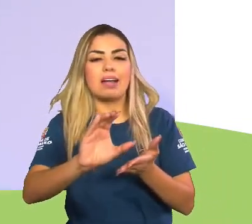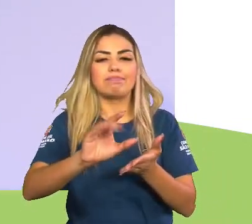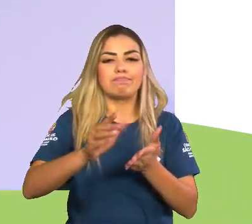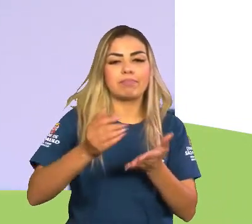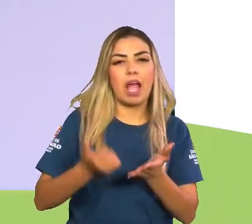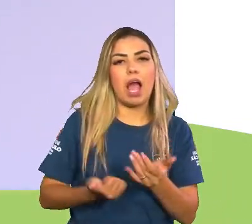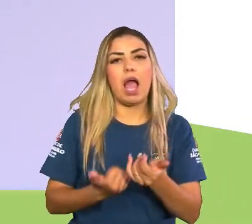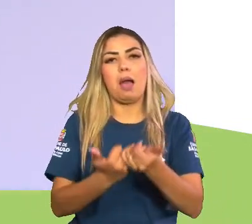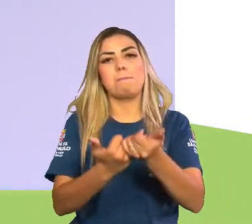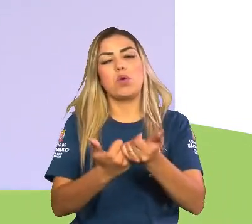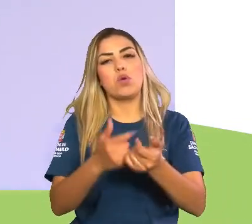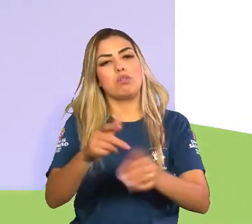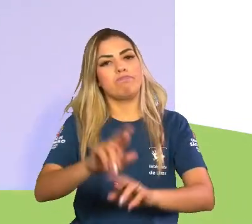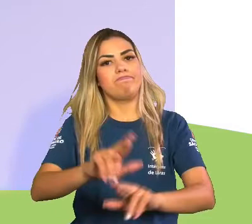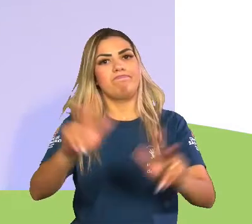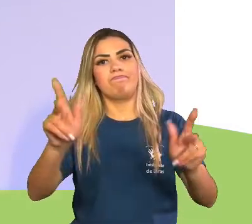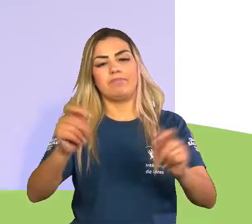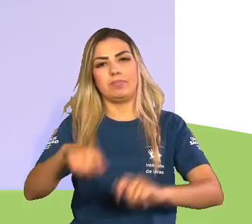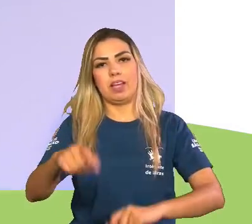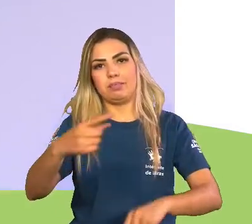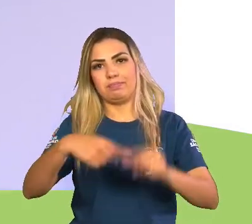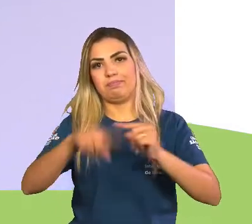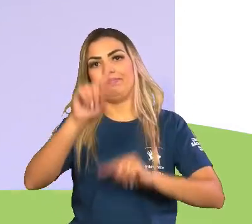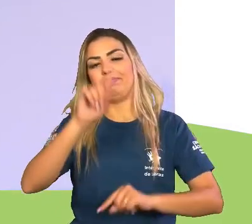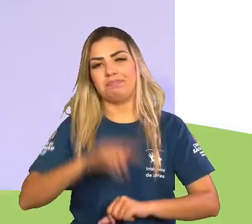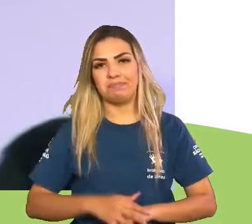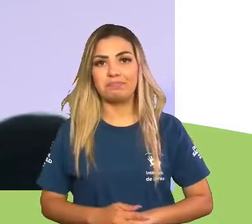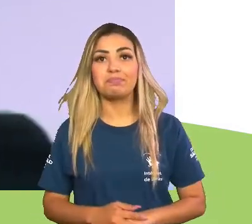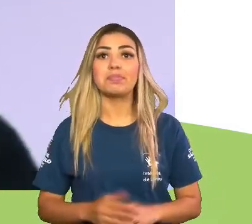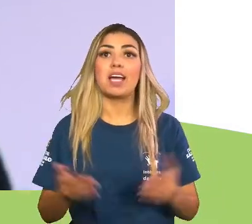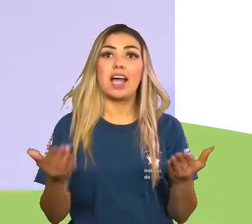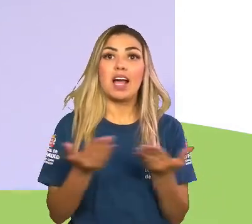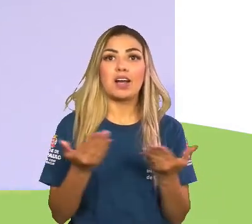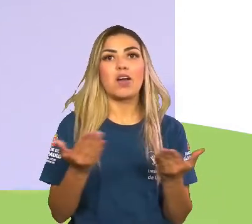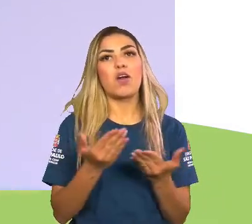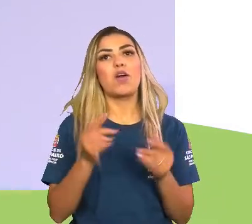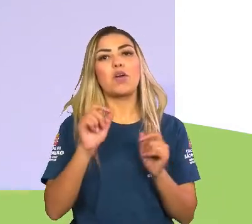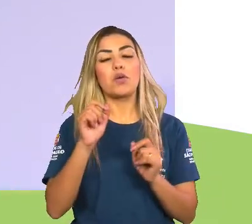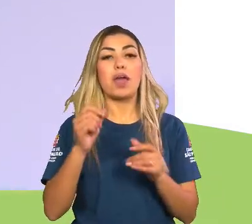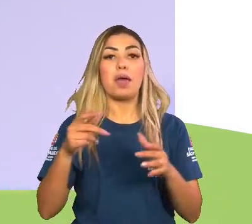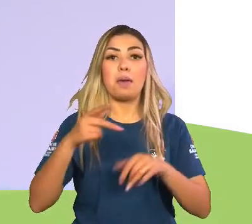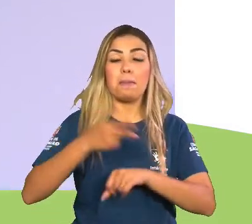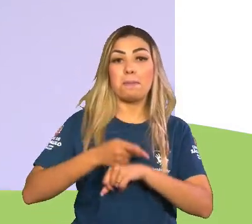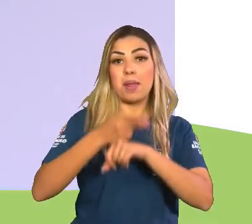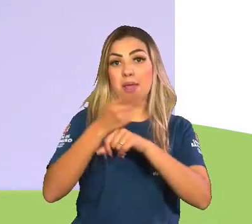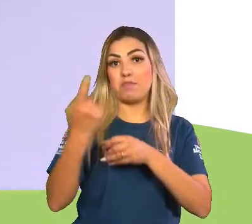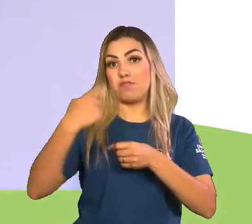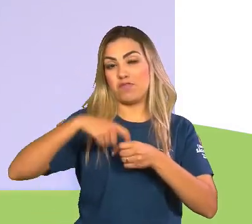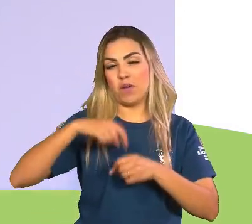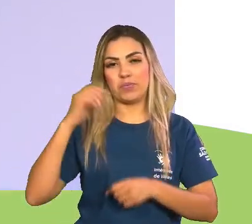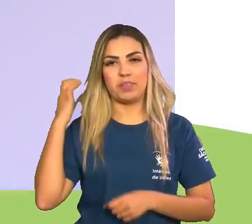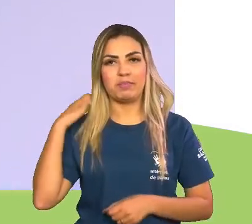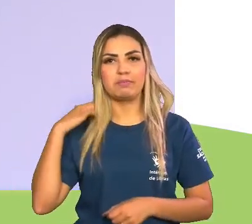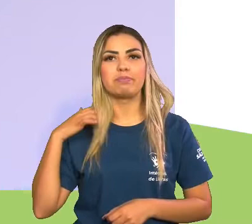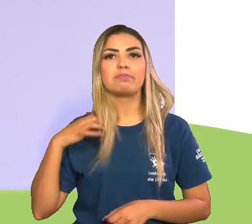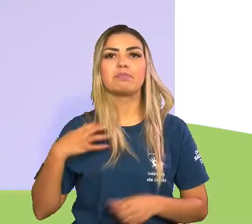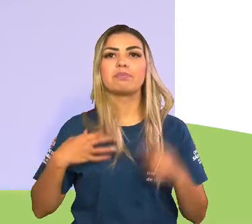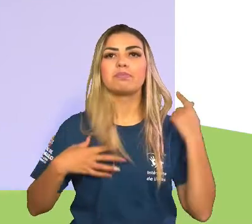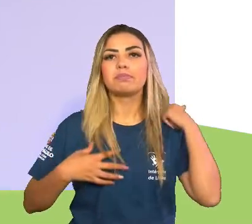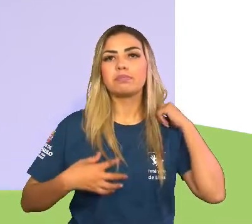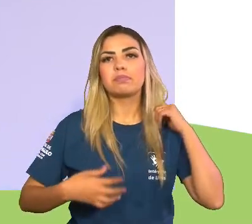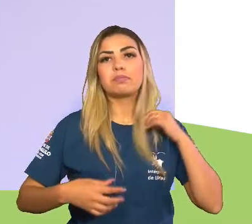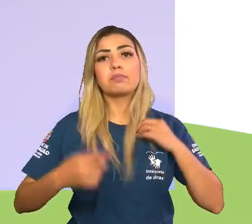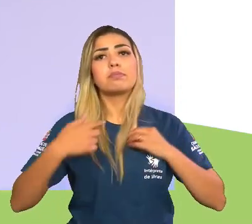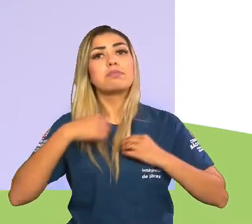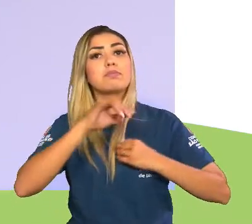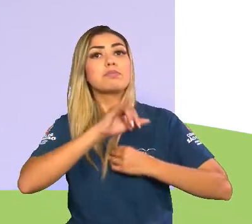com a gente. Bom, pronto. Recado dado e a gente vai agora voltar ao nosso Prêmio Gente Rara. E ó, eu posso dizer sem